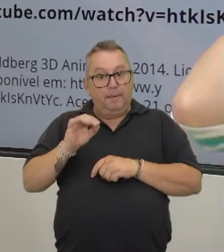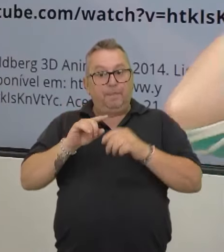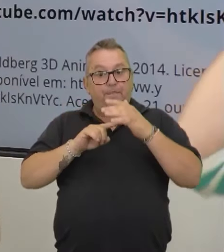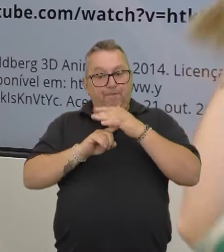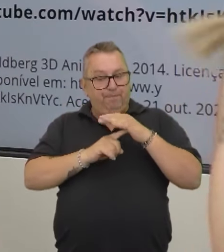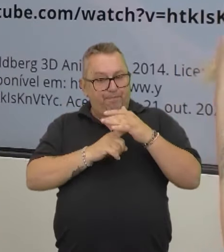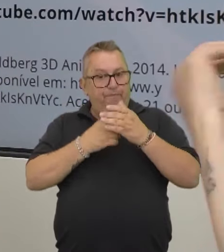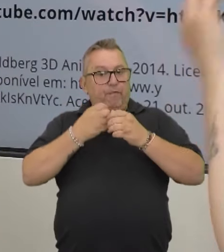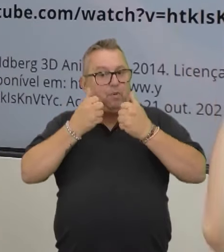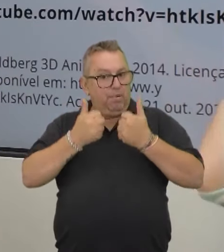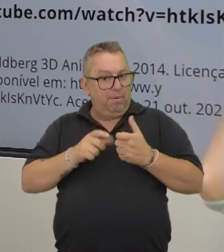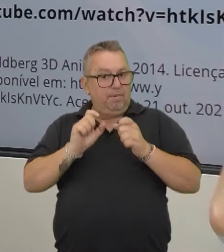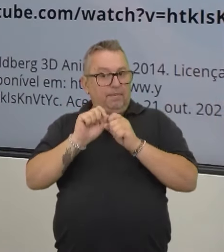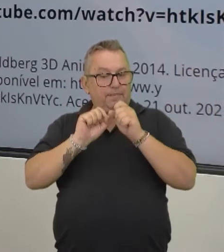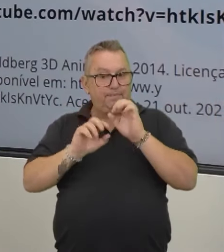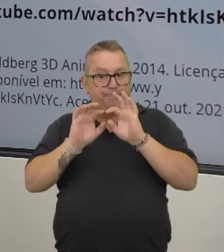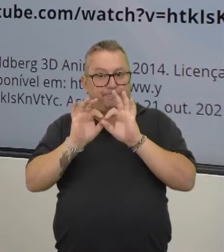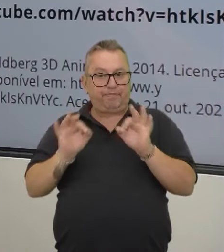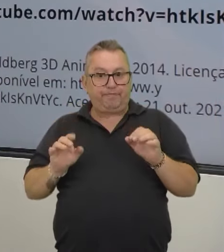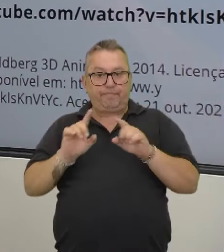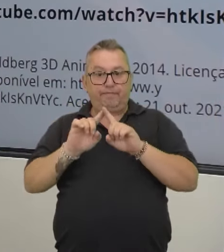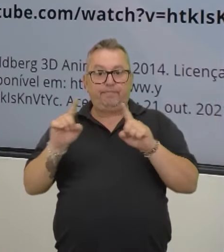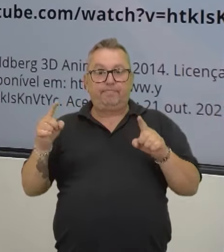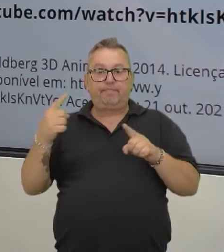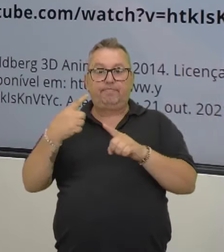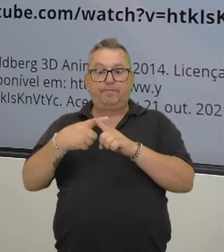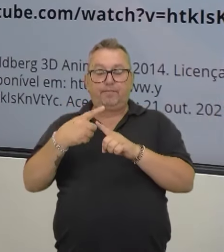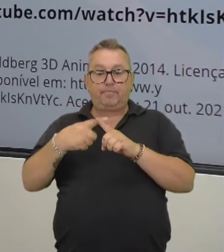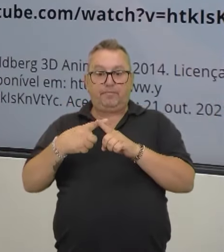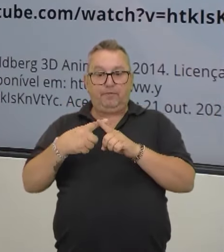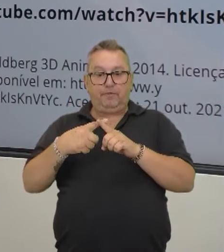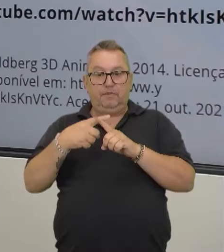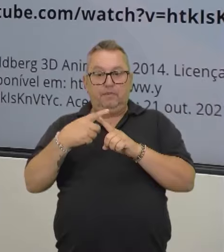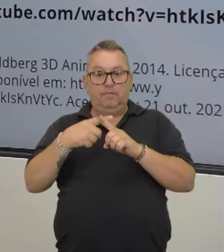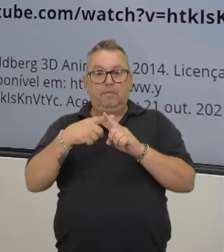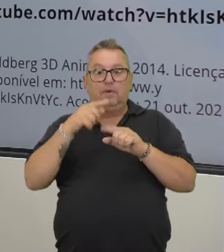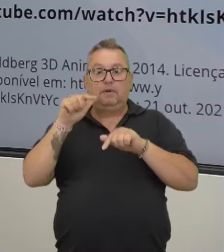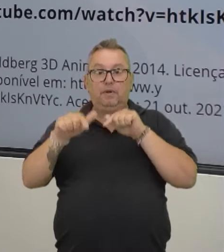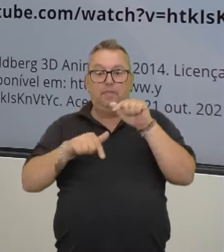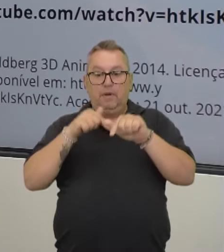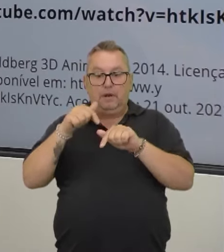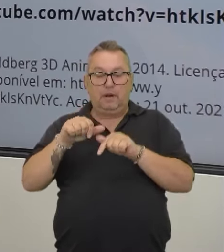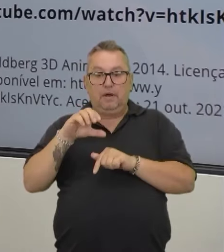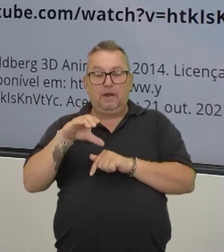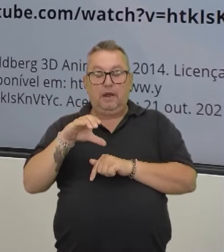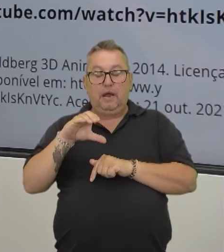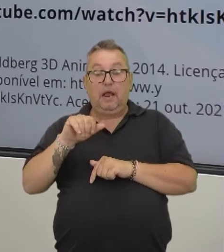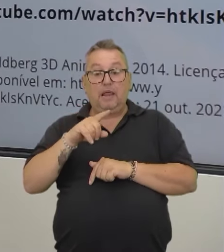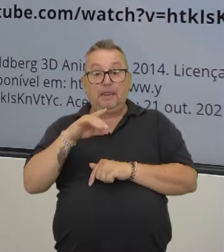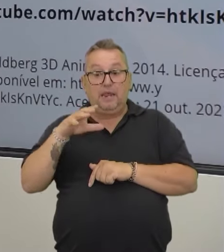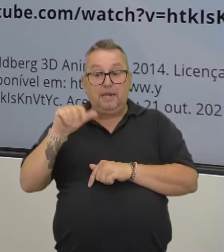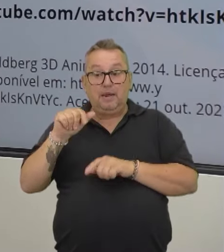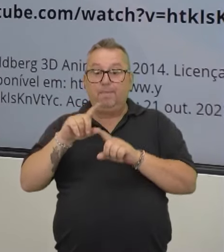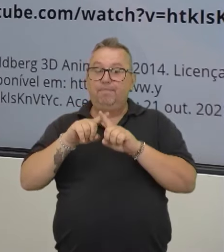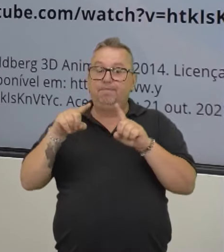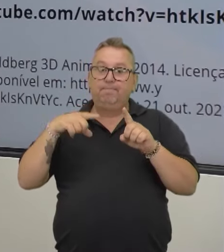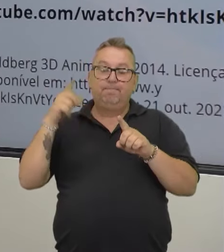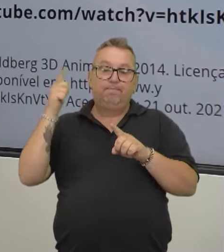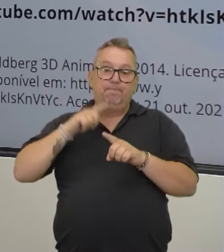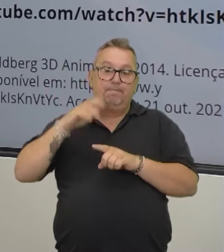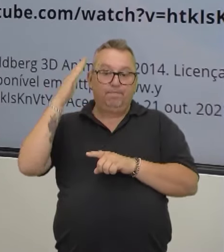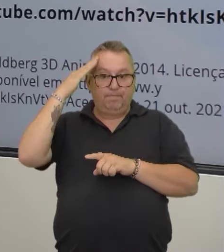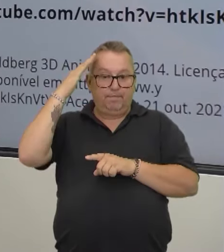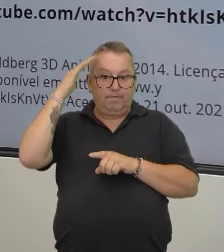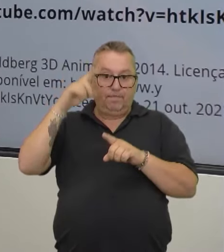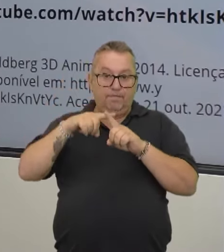muito complexa para fazer ações simples. Mas por quê? Porque a ideia é trabalhar a reação em cadeia, né? Entender esse processo, mas principalmente fazer